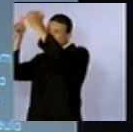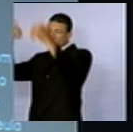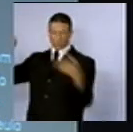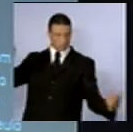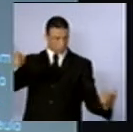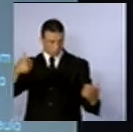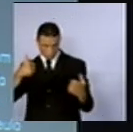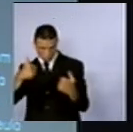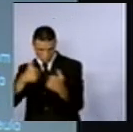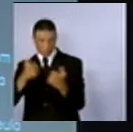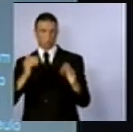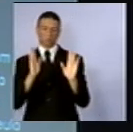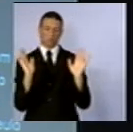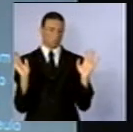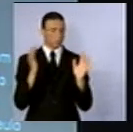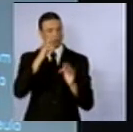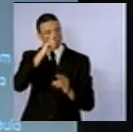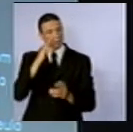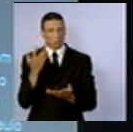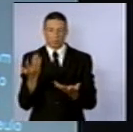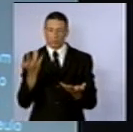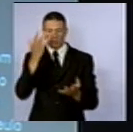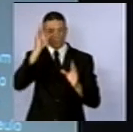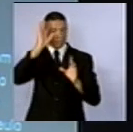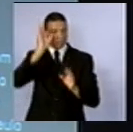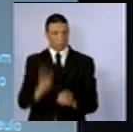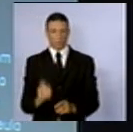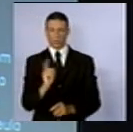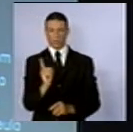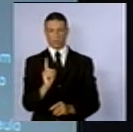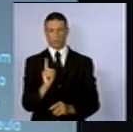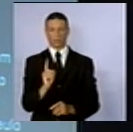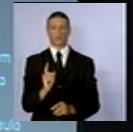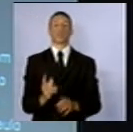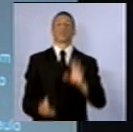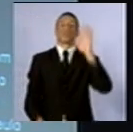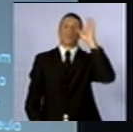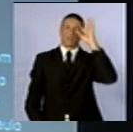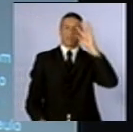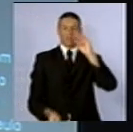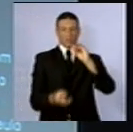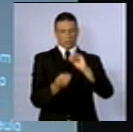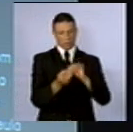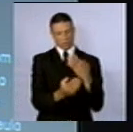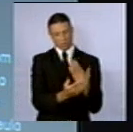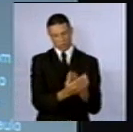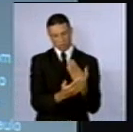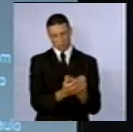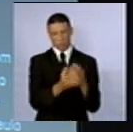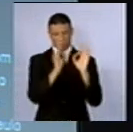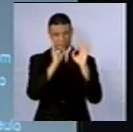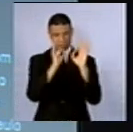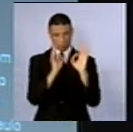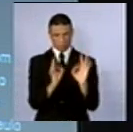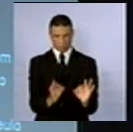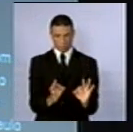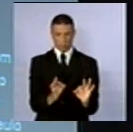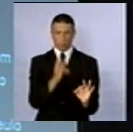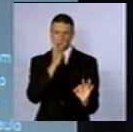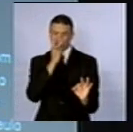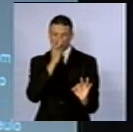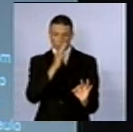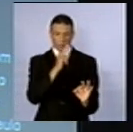de transmissão por fim embora os resultados obtidos nesse estudo sejam consistentes com os